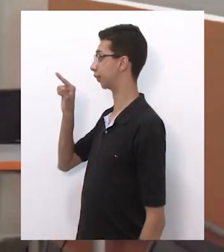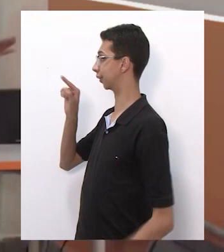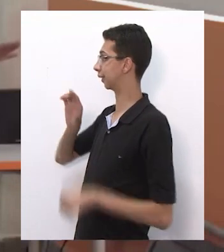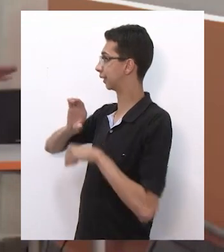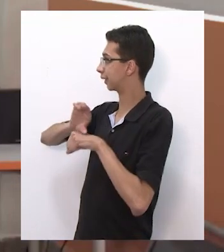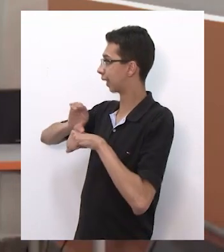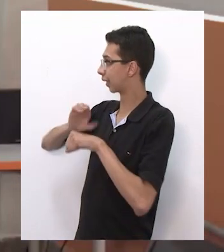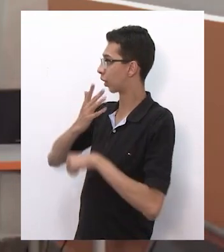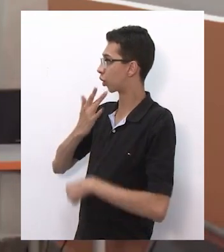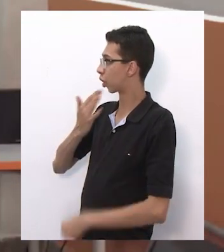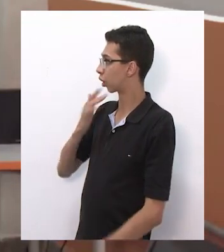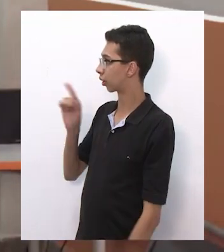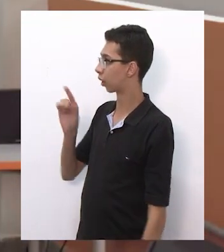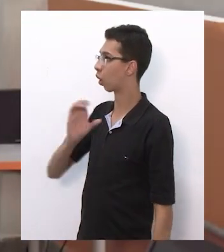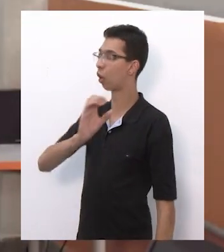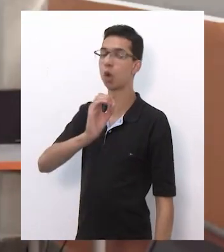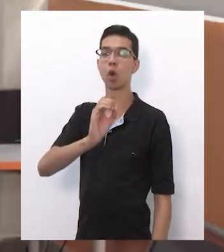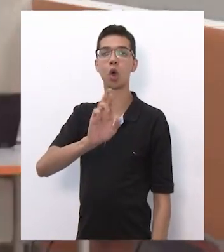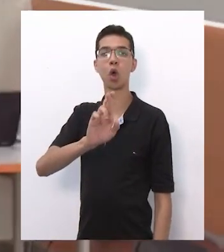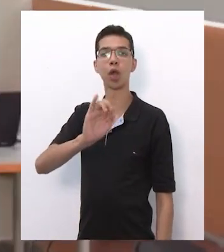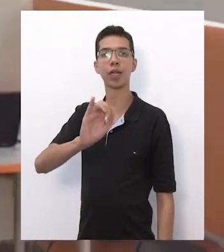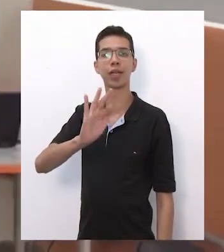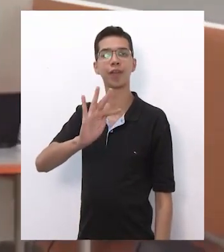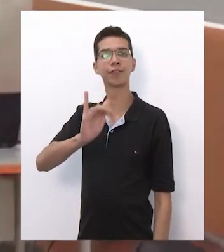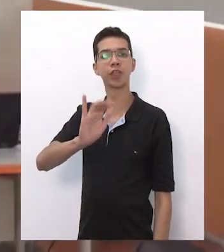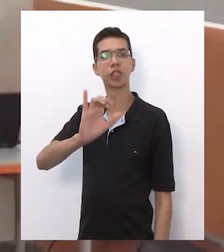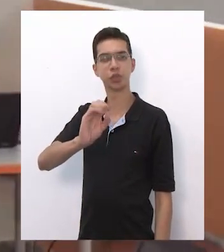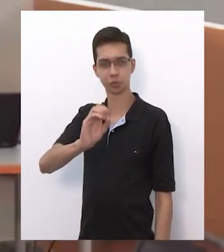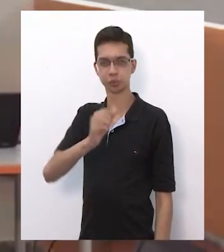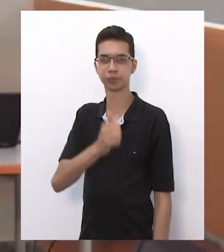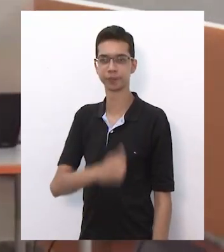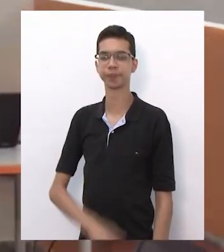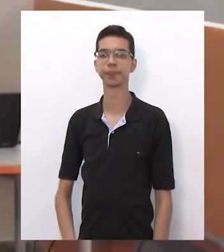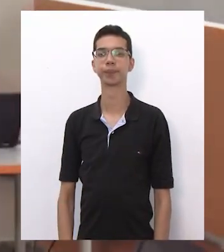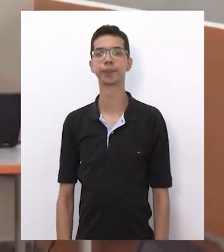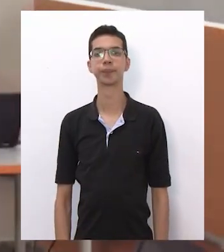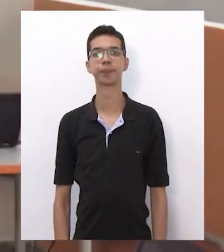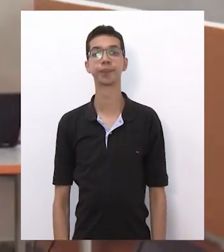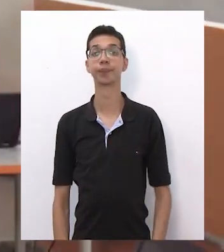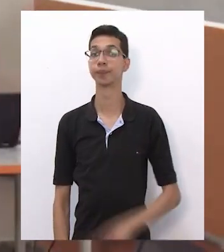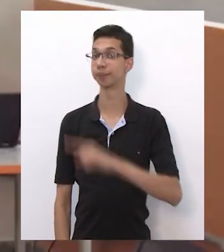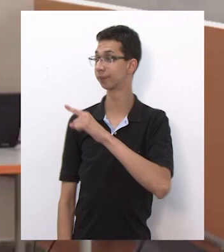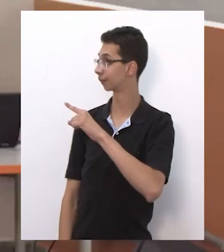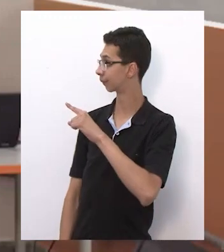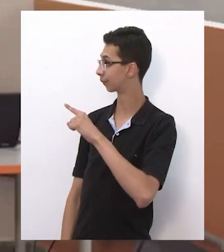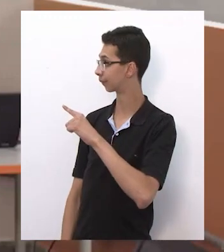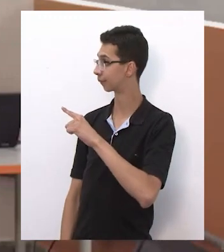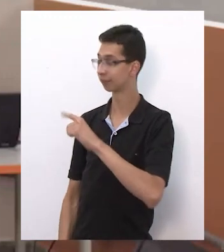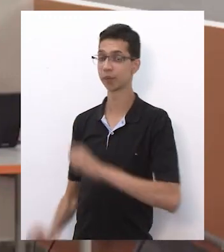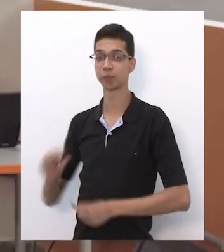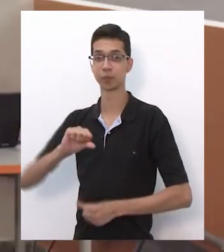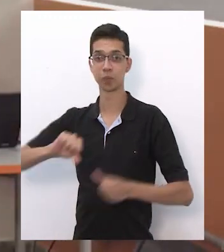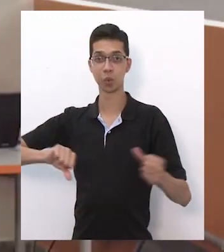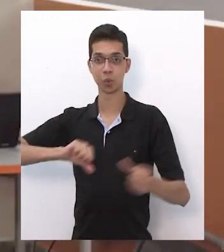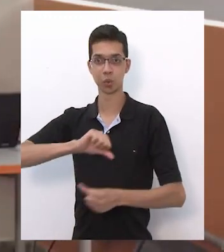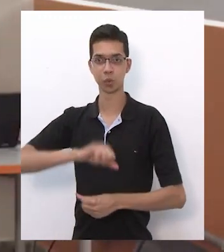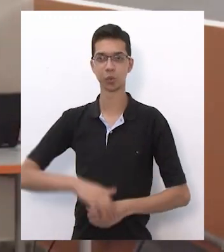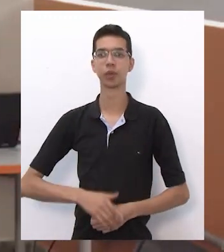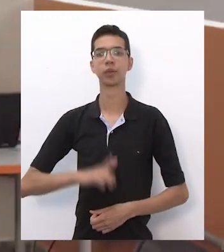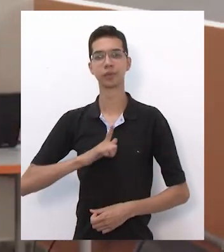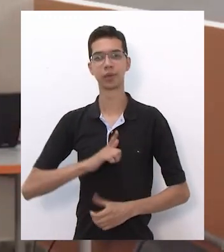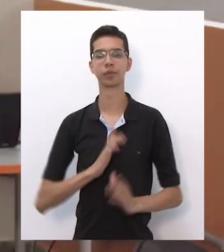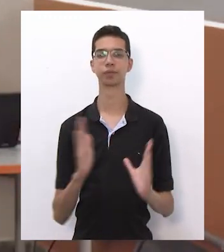Vou utilizar um botão orifício. Transformei em orifício. Agora eu tenho uma peça mais estreita que a